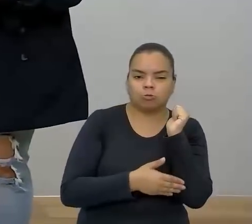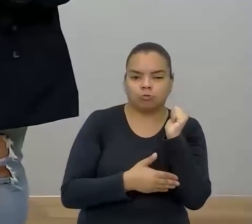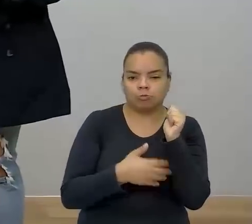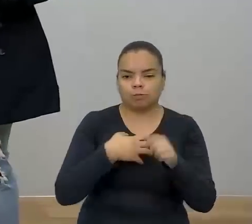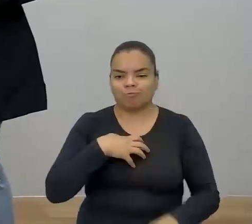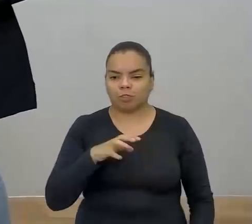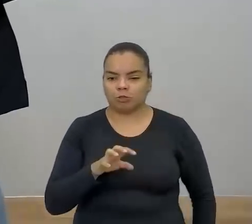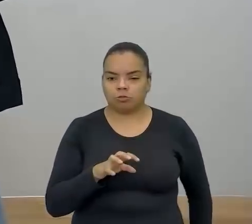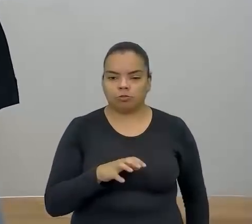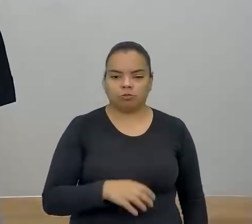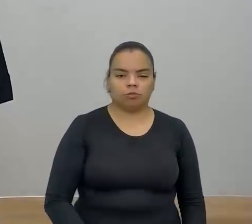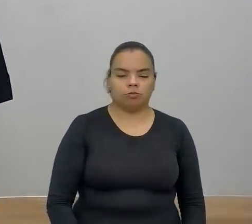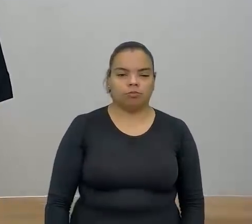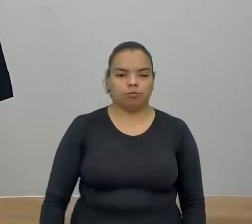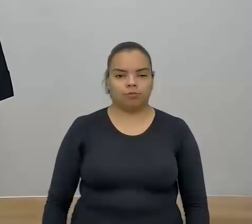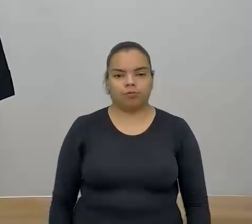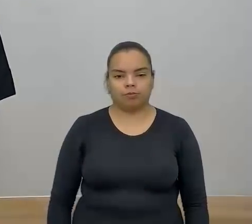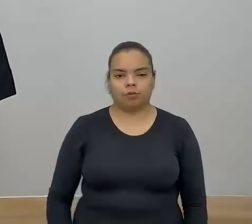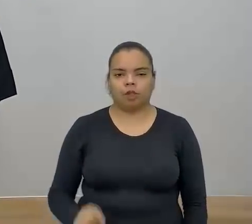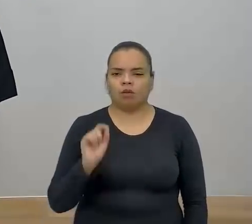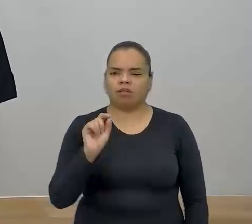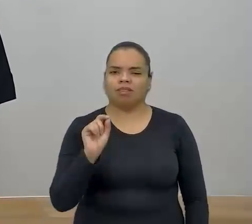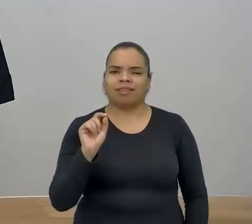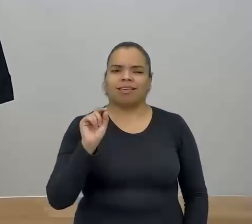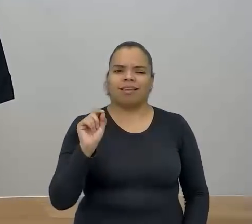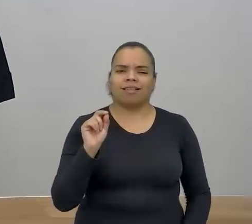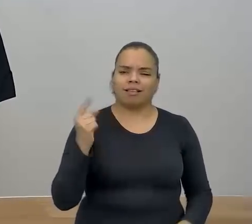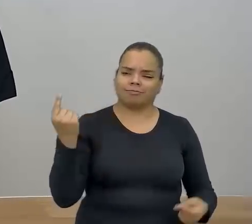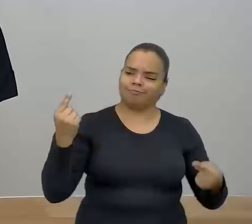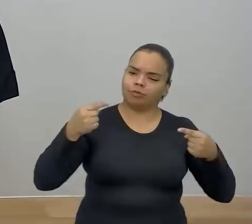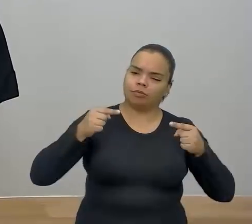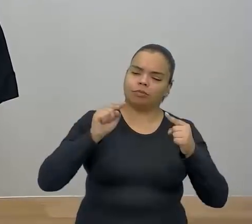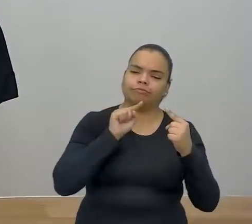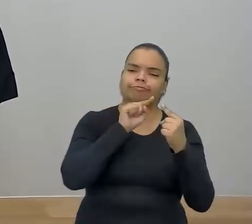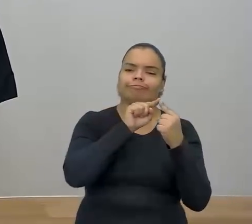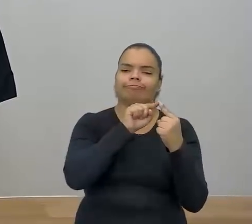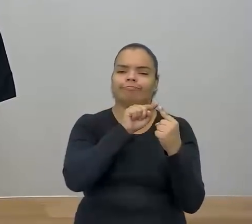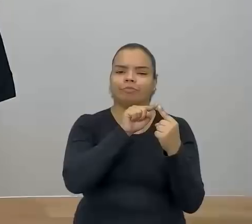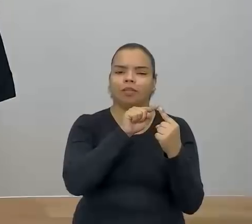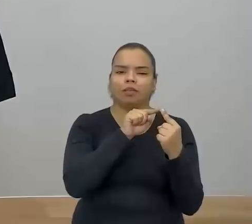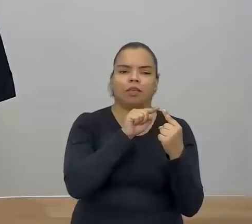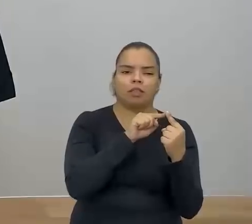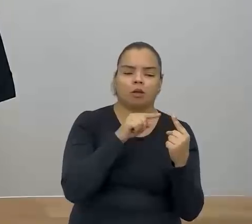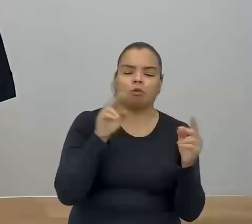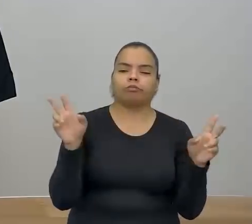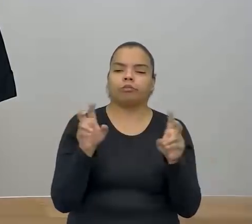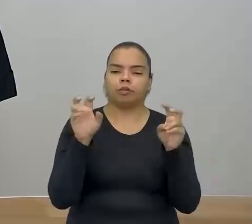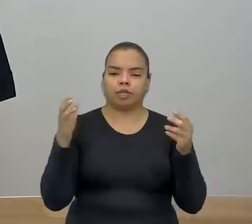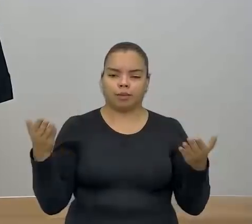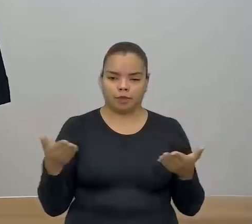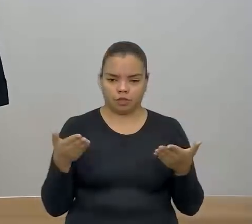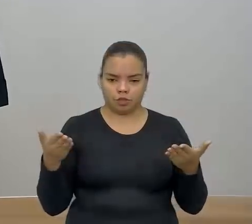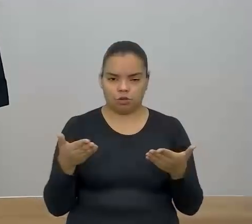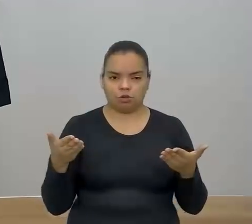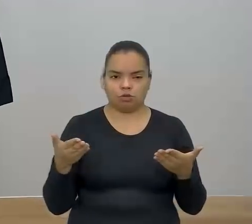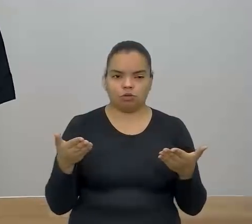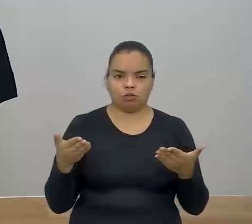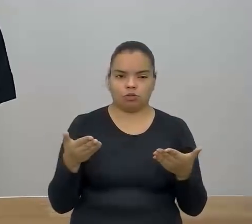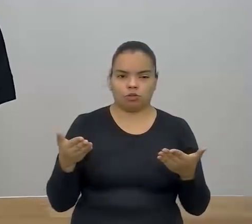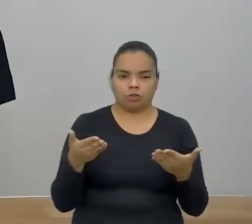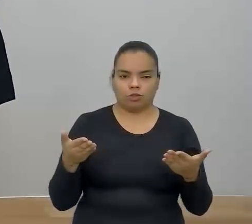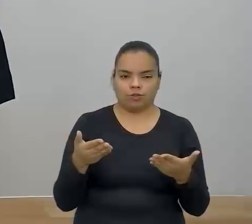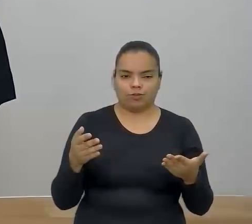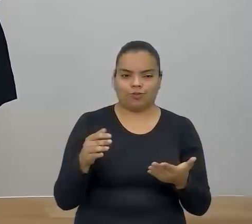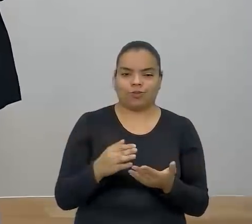Interessante a gente pensar o que tem a ver esse questionamento que a gente trouxe com o nosso tema de hoje, que é a empatia.